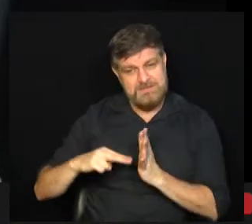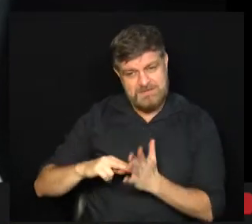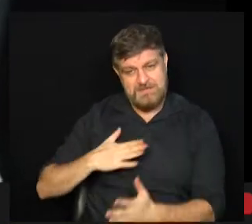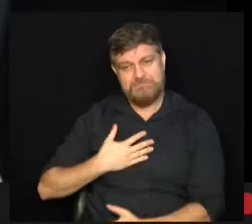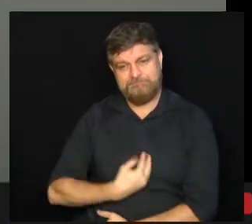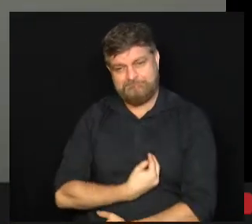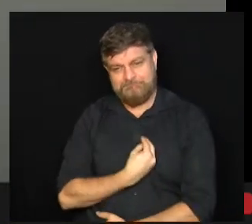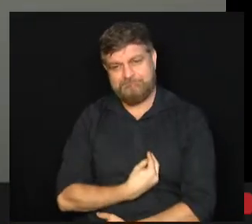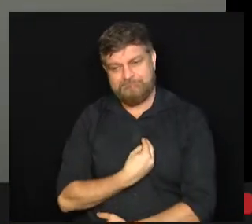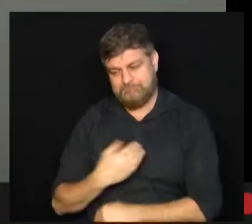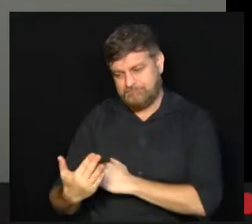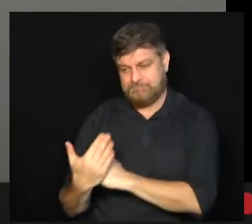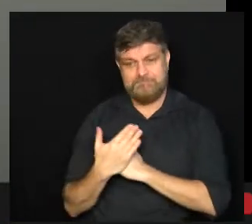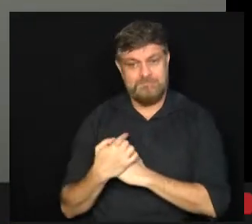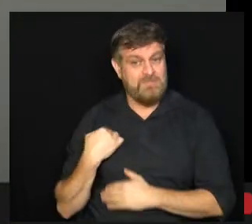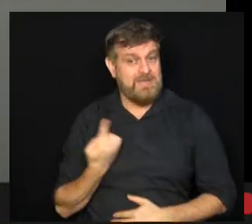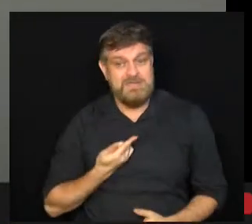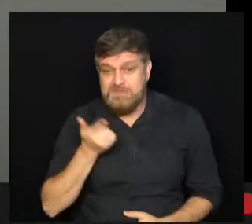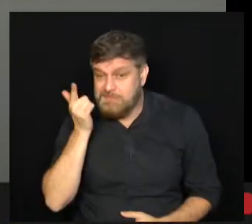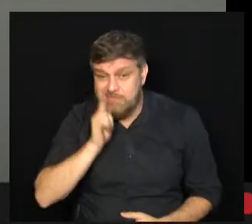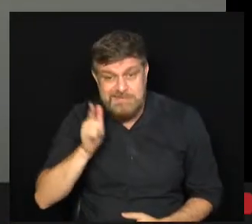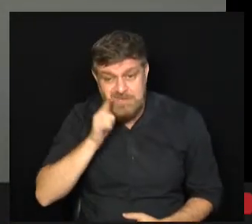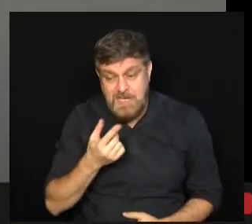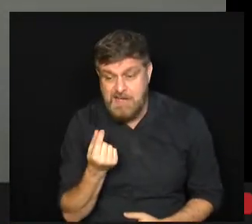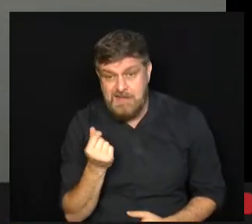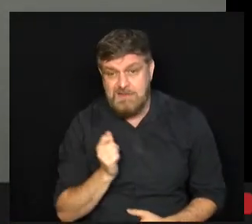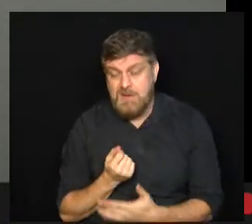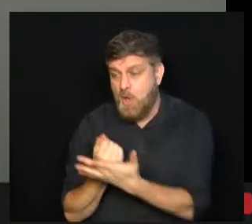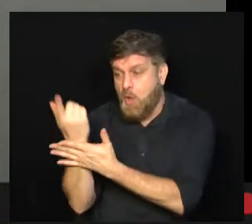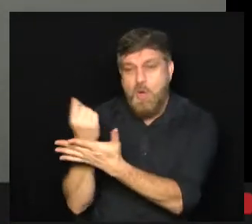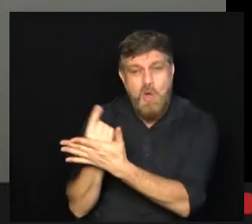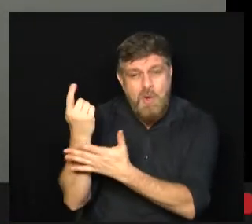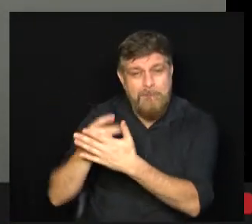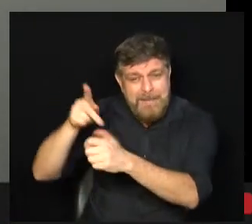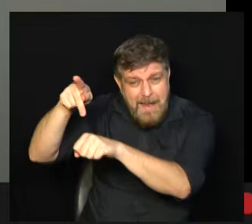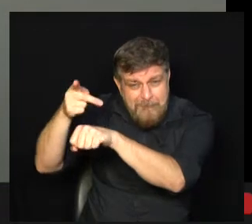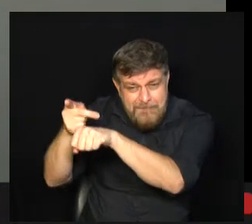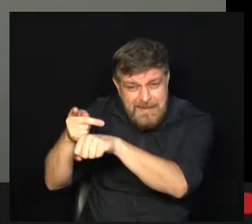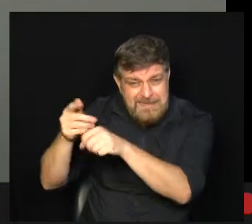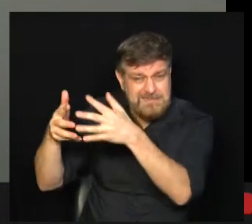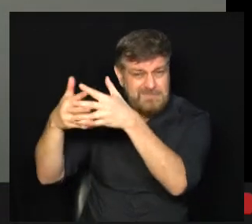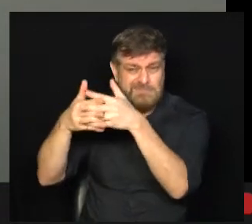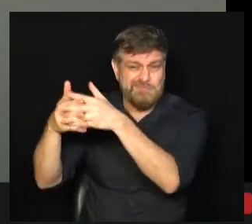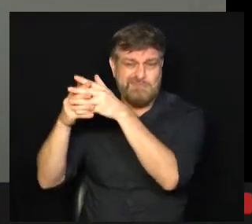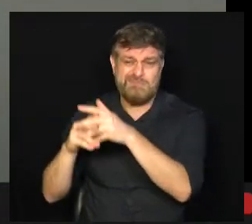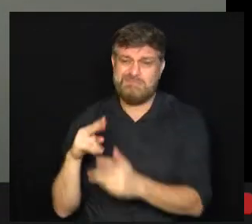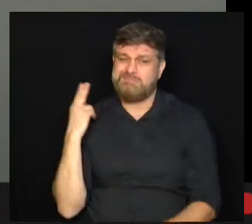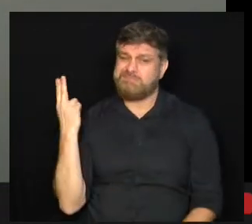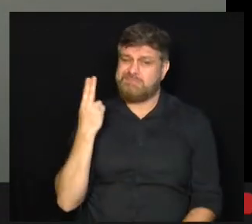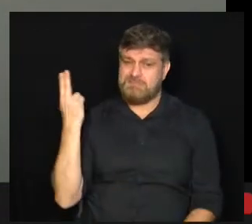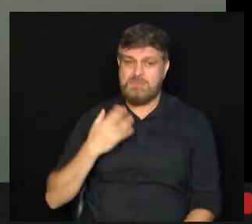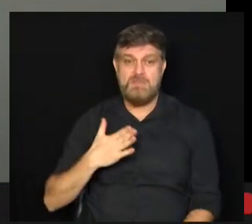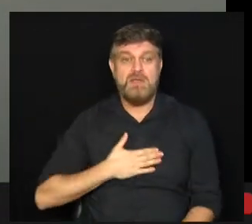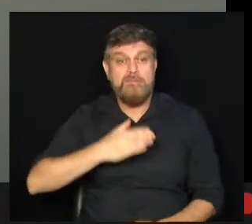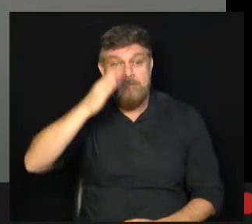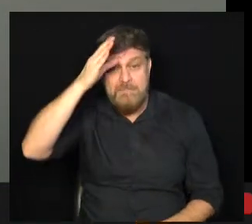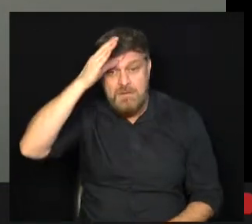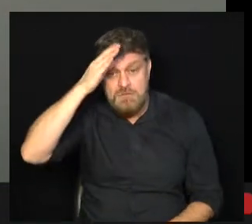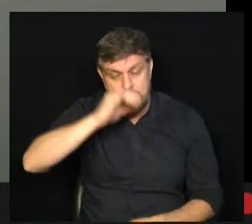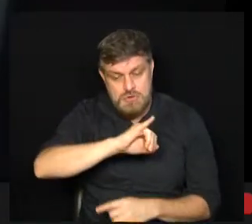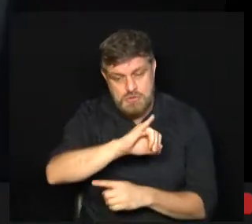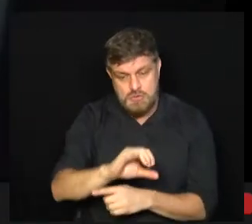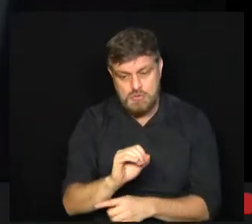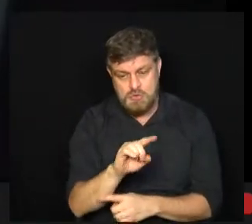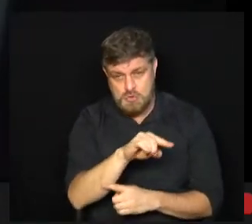porque nós não tínhamos condição de importar e nada. E meu tio João Mafra,